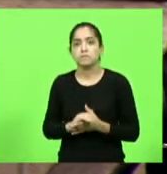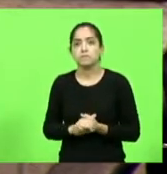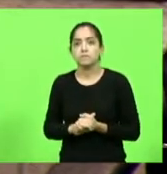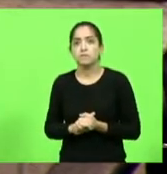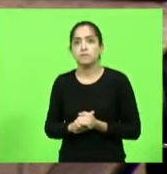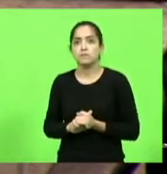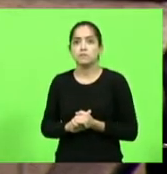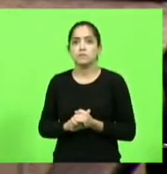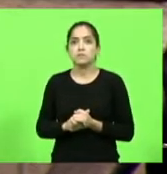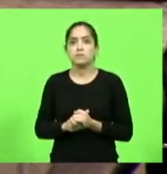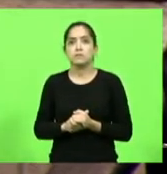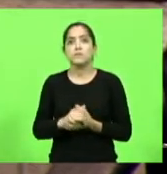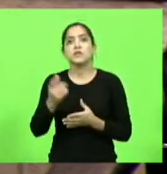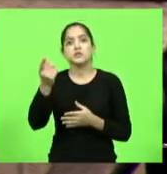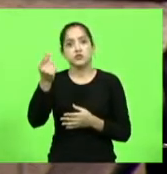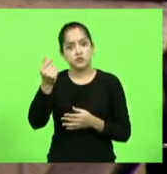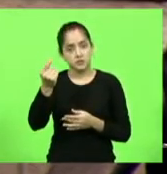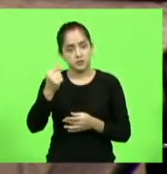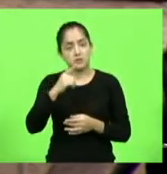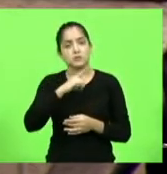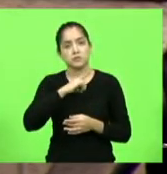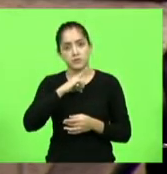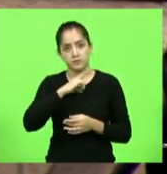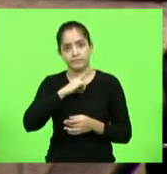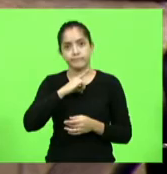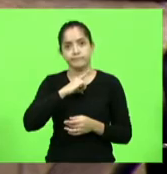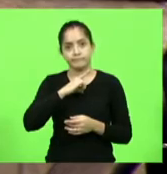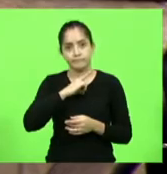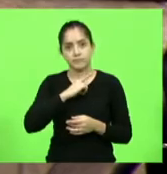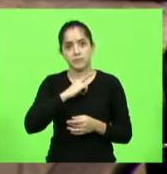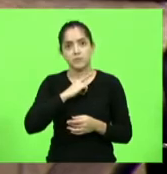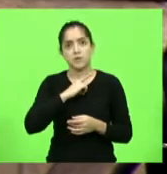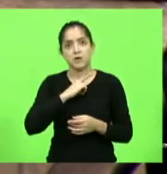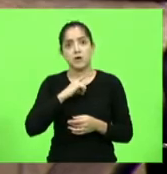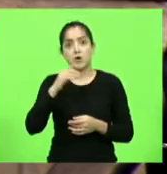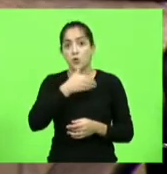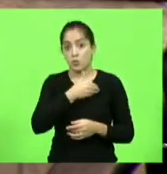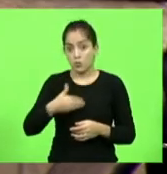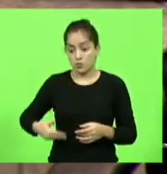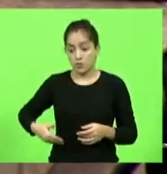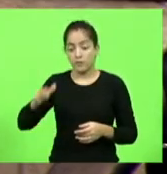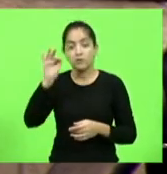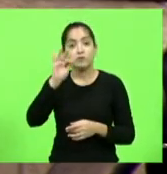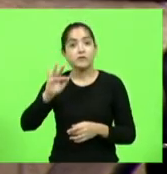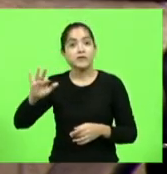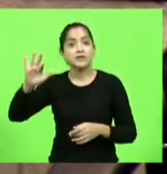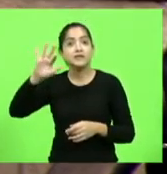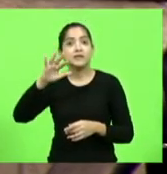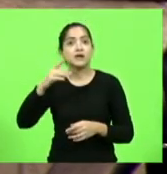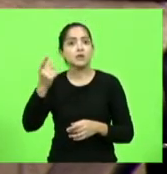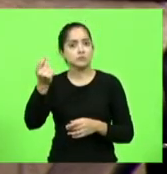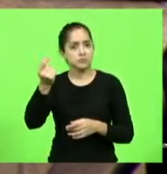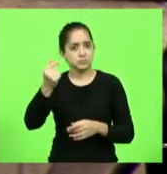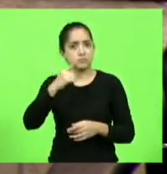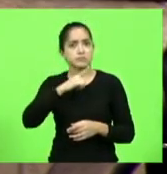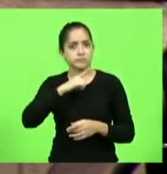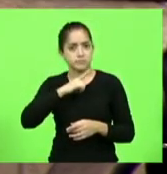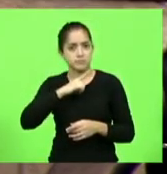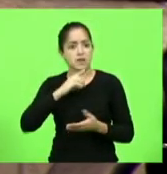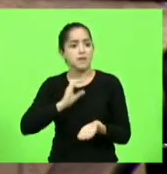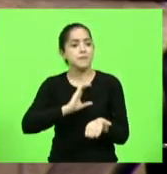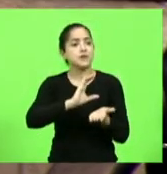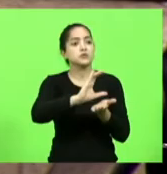Porque tem dinheiro. O governo federal, no ano passado, mandou para cá dinheiro para